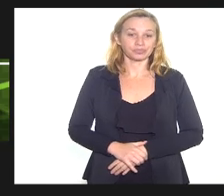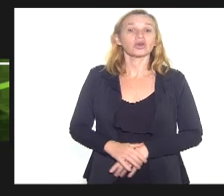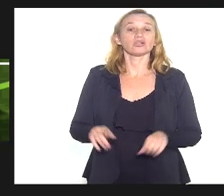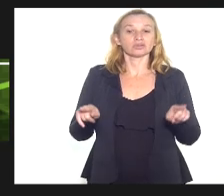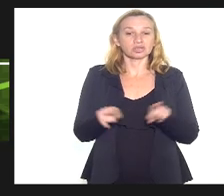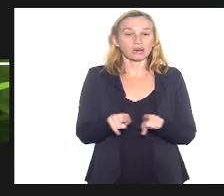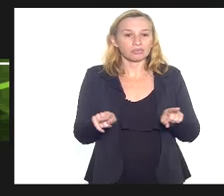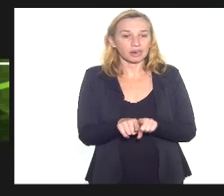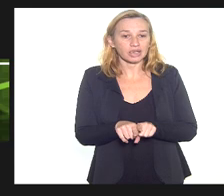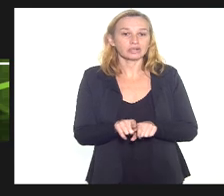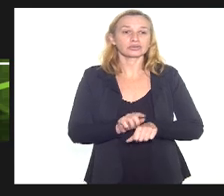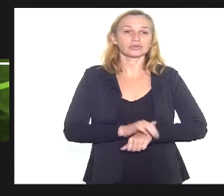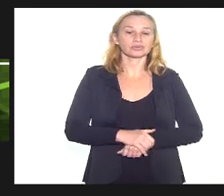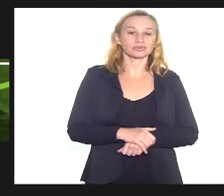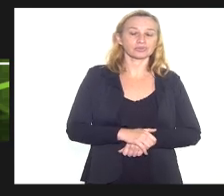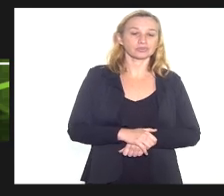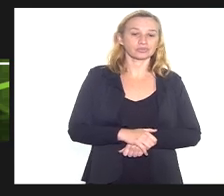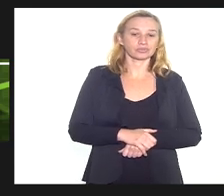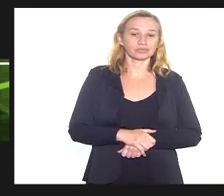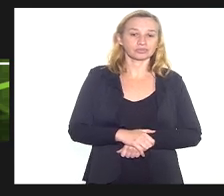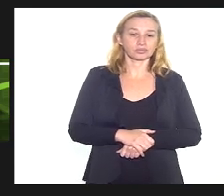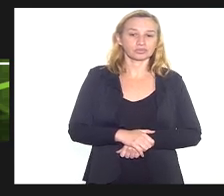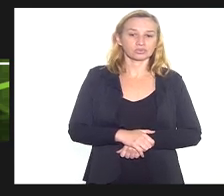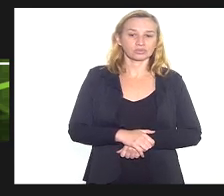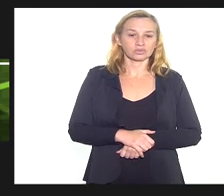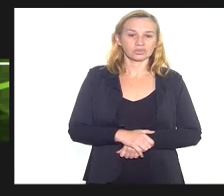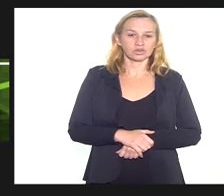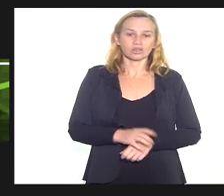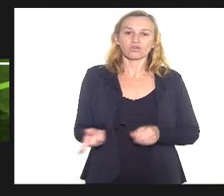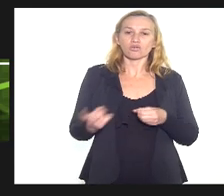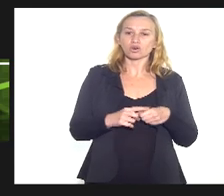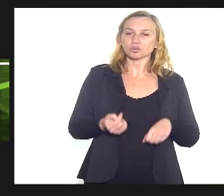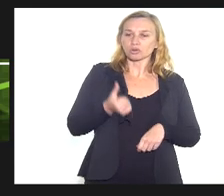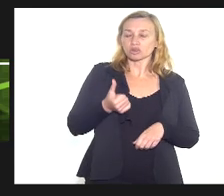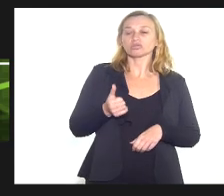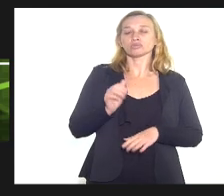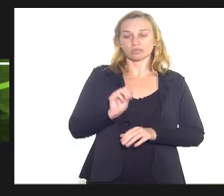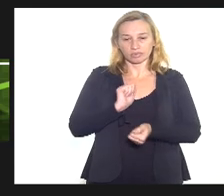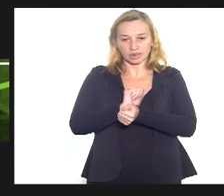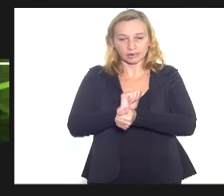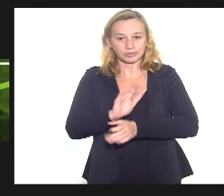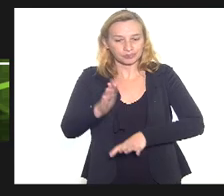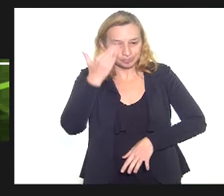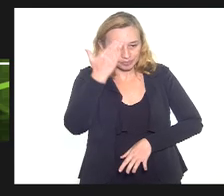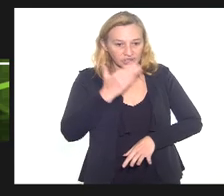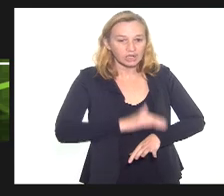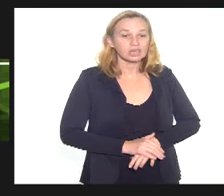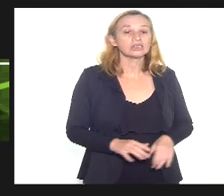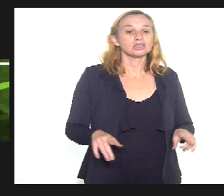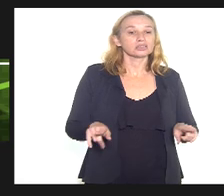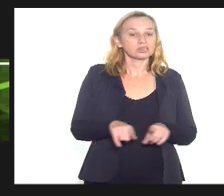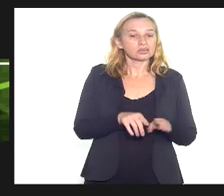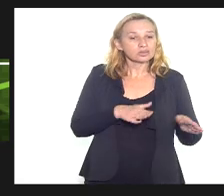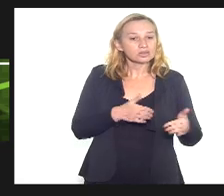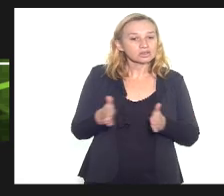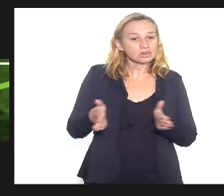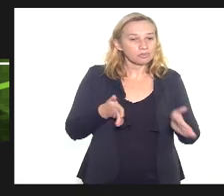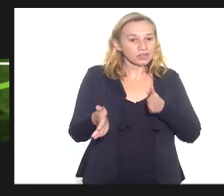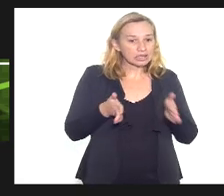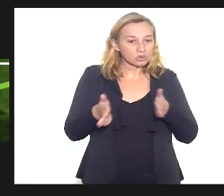Também fizemos... Falta som, por favor, André. Ok, obrigado. Também, durante esse